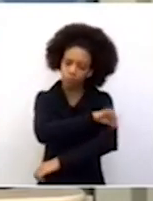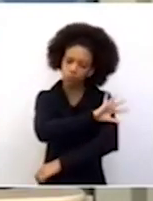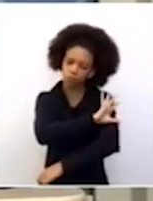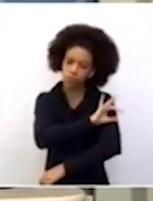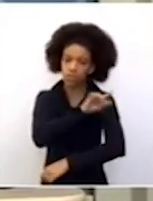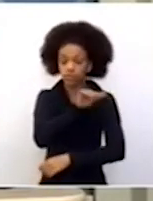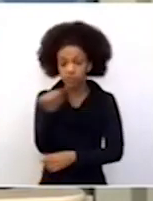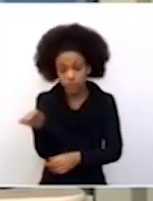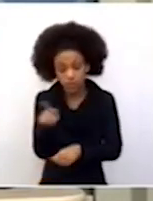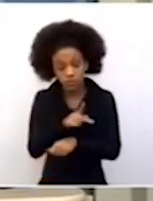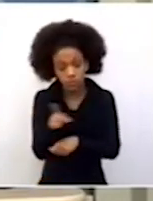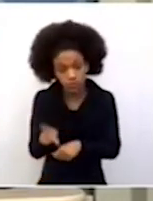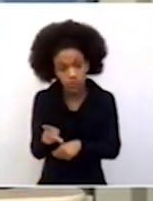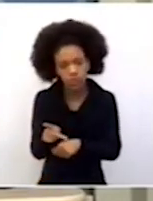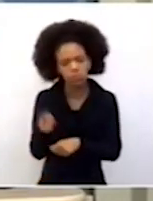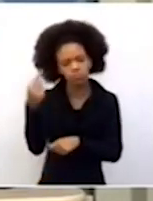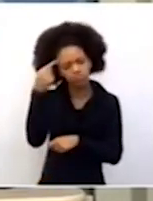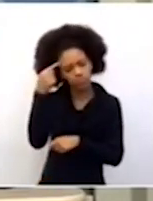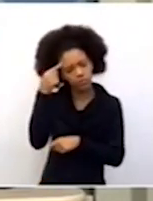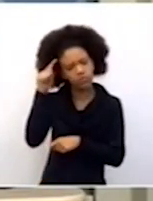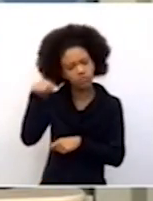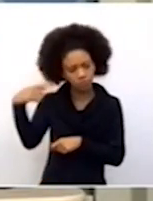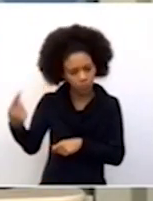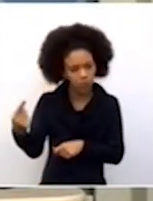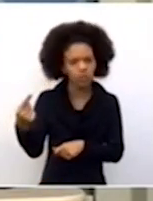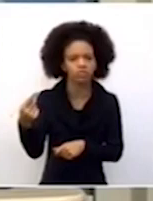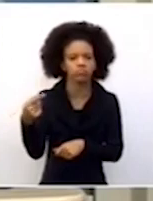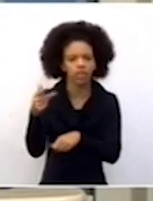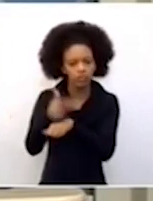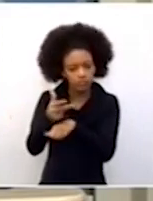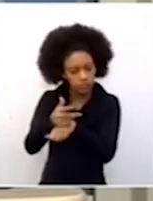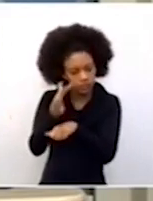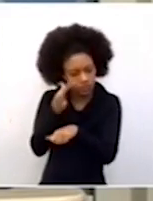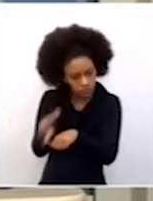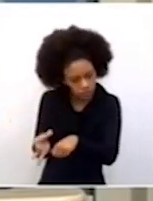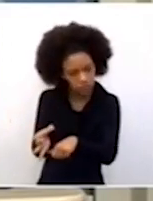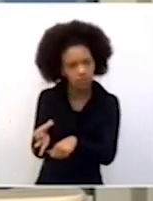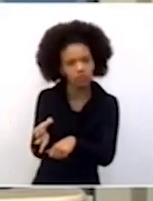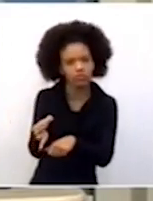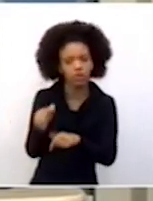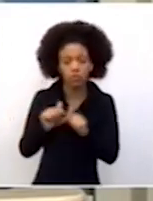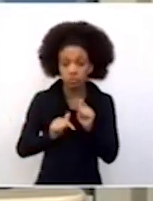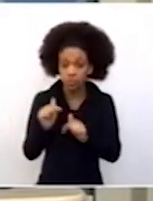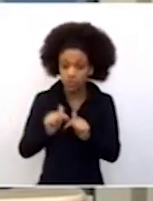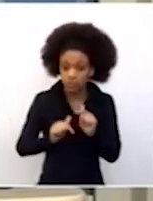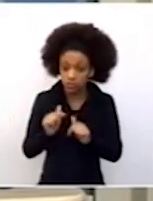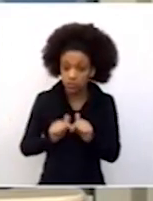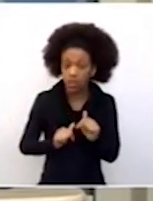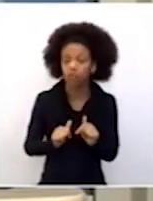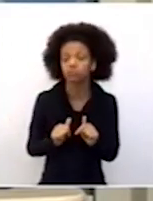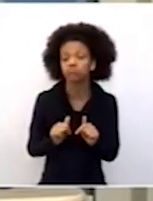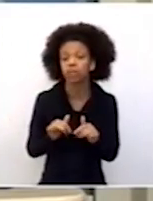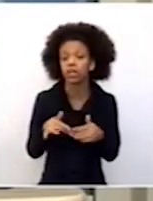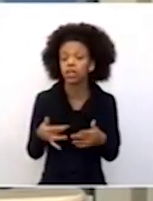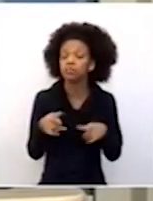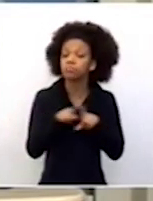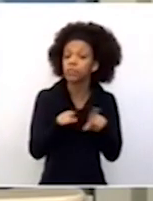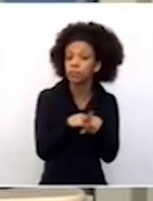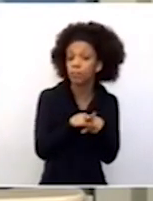que os professores, né, refletissem depois que ter visto esse vídeo, olhassem, né, os materiais, a sua produção, e